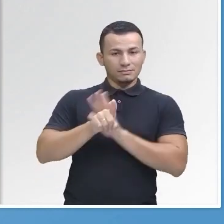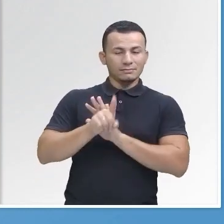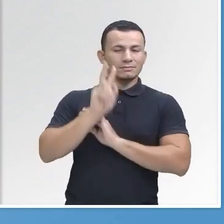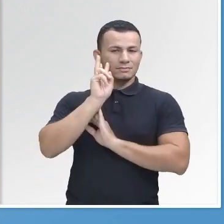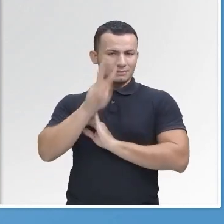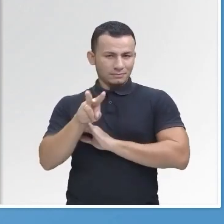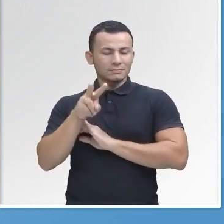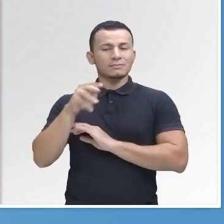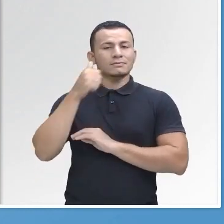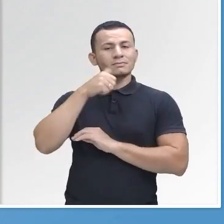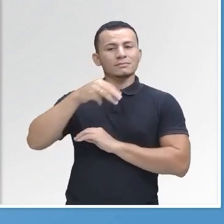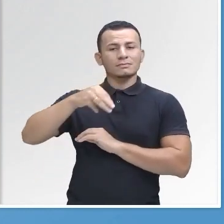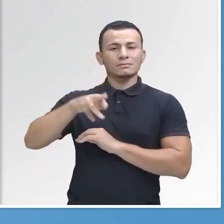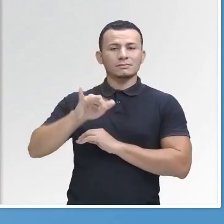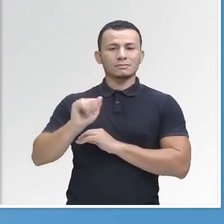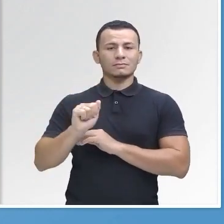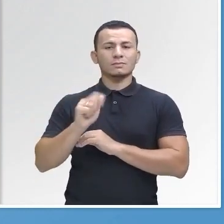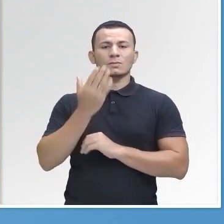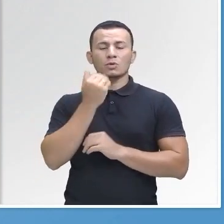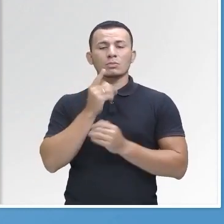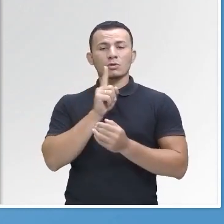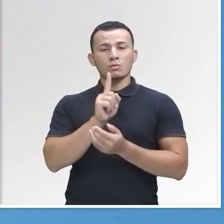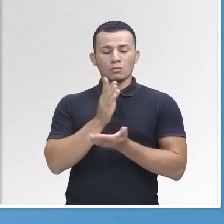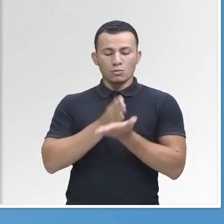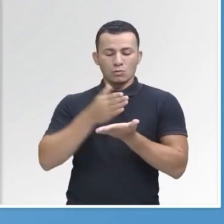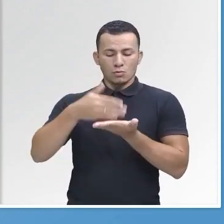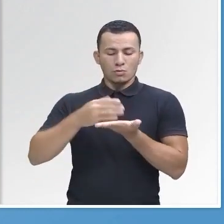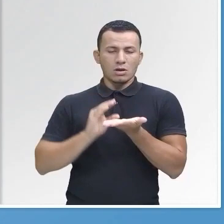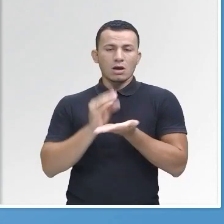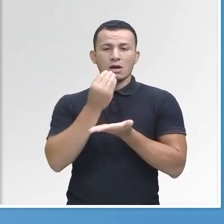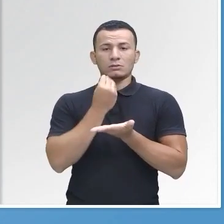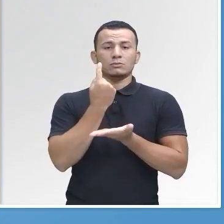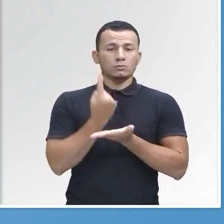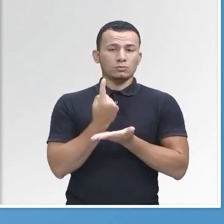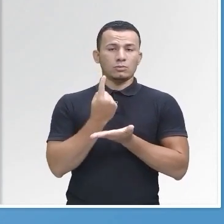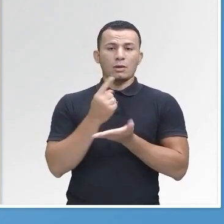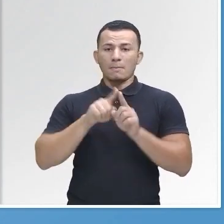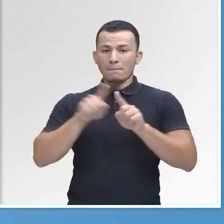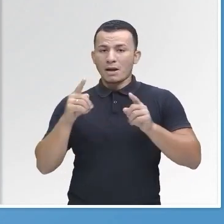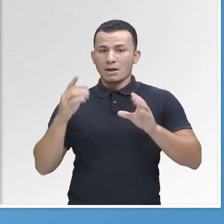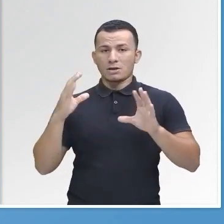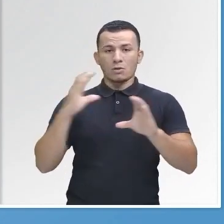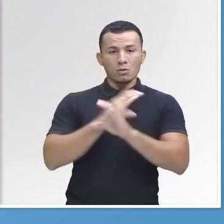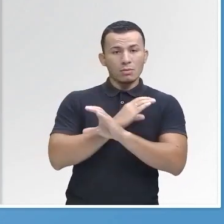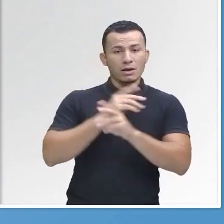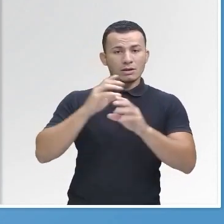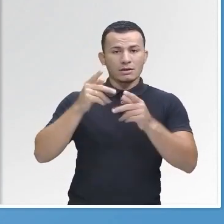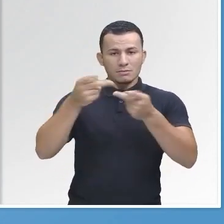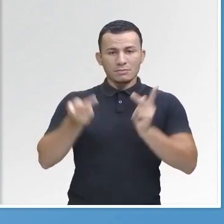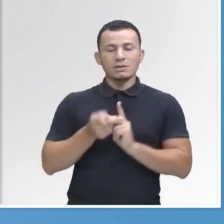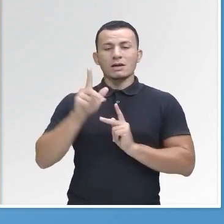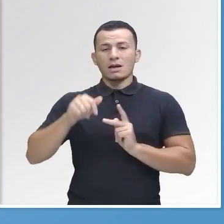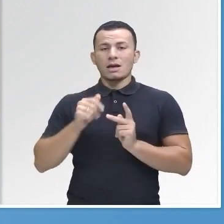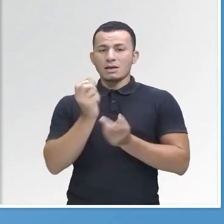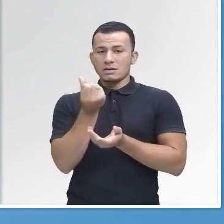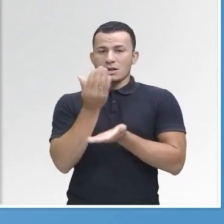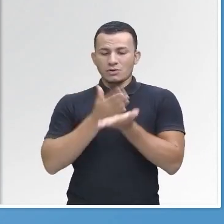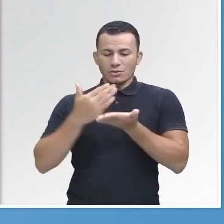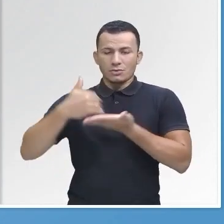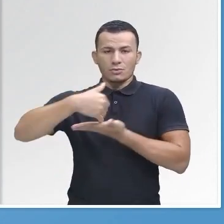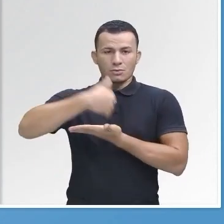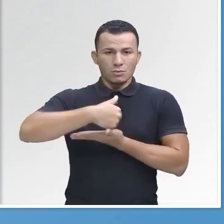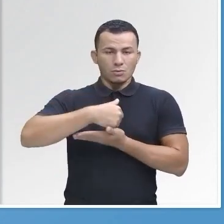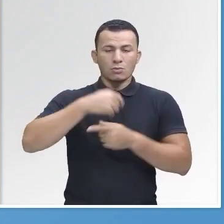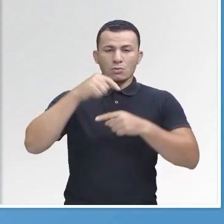que a Maria comeu o quê? Uma fatia de 6. Tá certo? Tem que tomar sempre muito cuidado. Lembre a noção de numerador